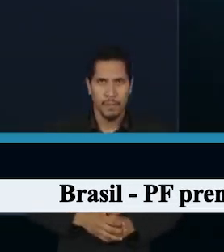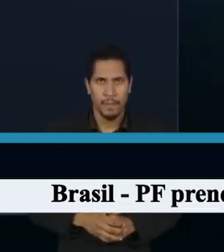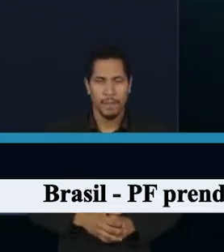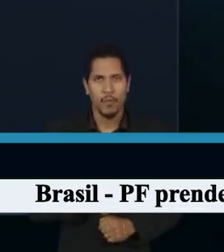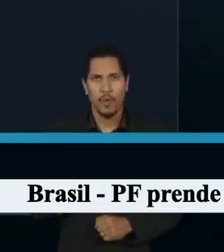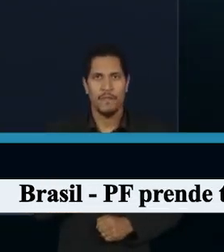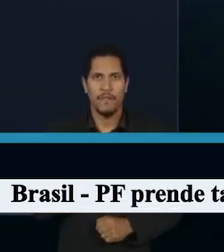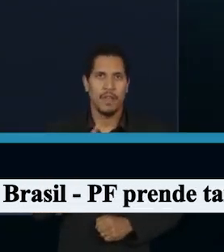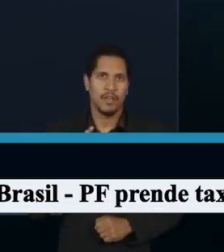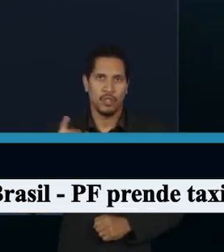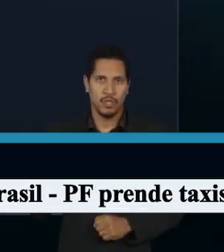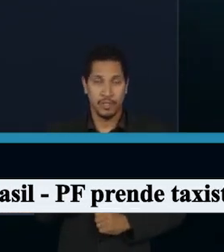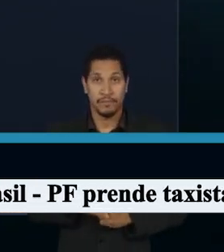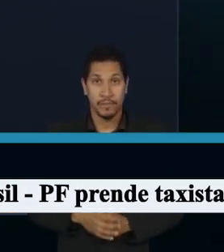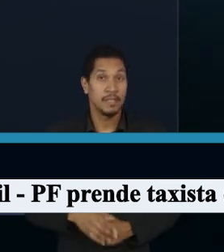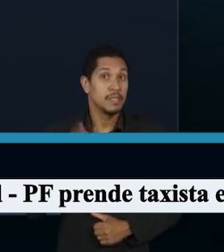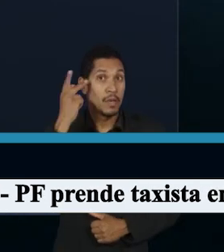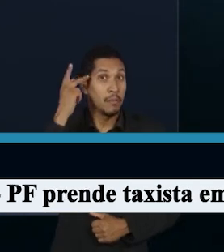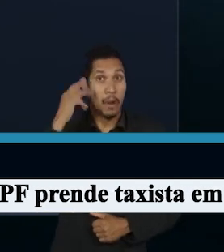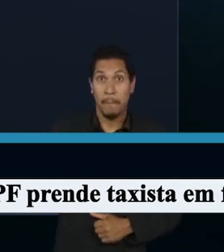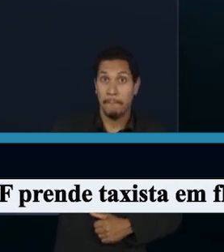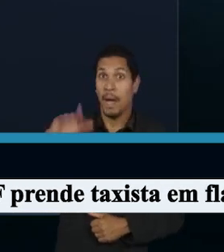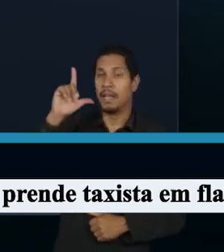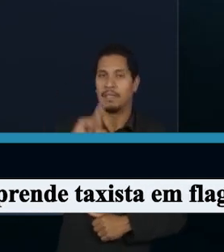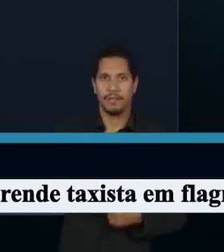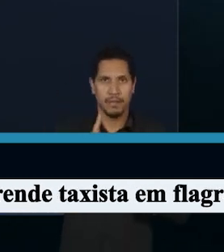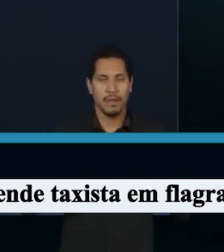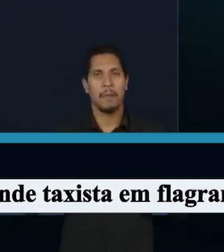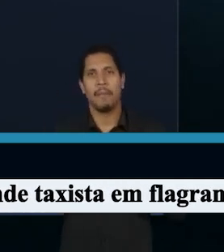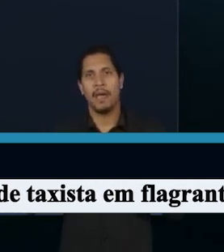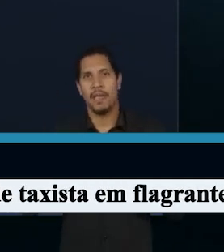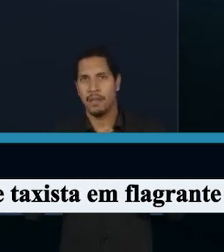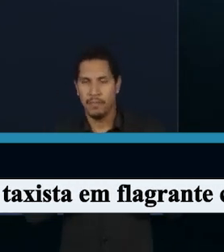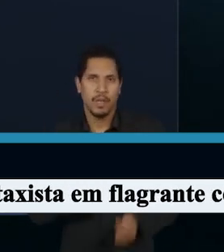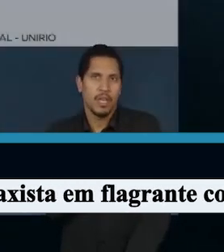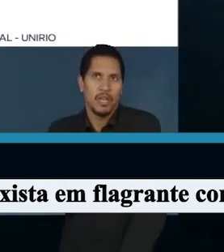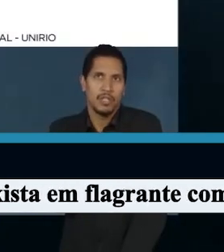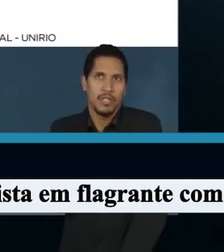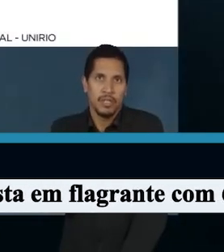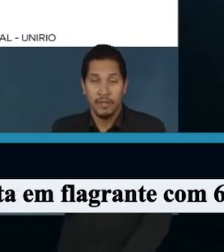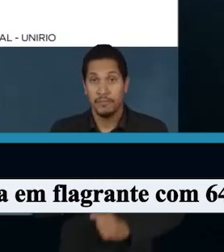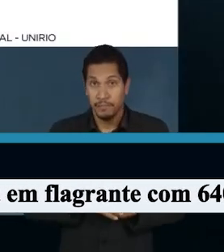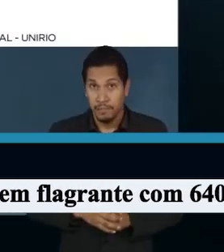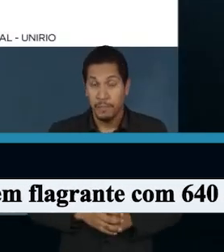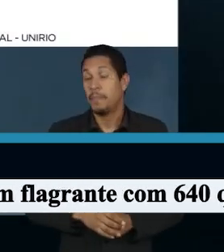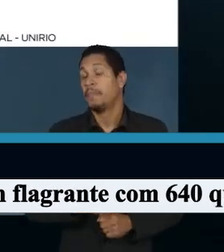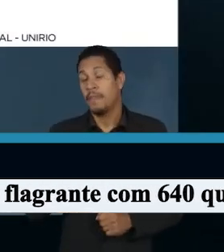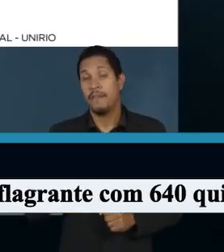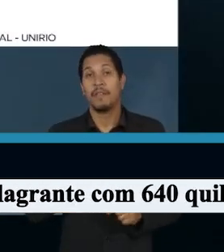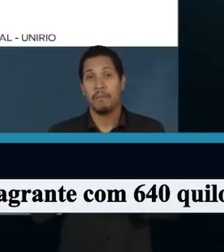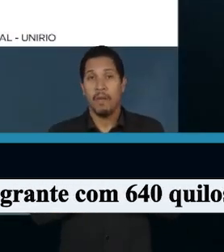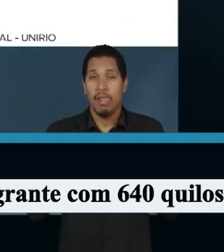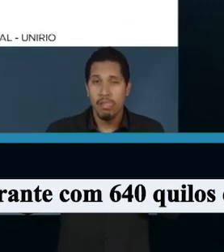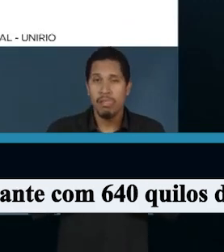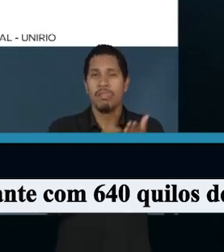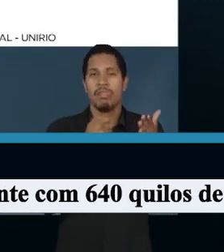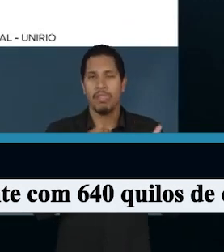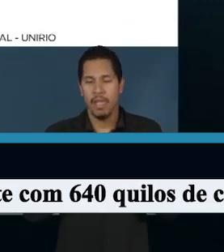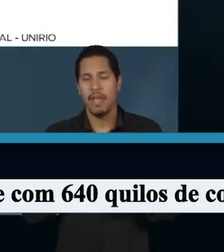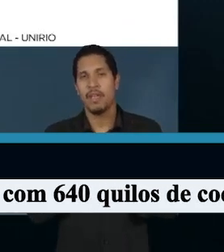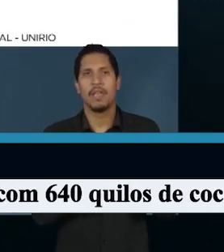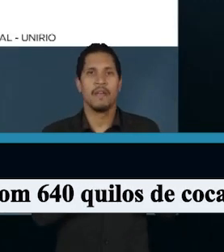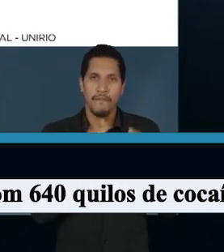estado de São Paulo lidera o ranking, seguido por Bahia e Rio de Janeiro. As ameaças são o principal tipo de